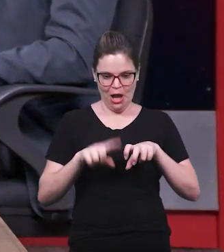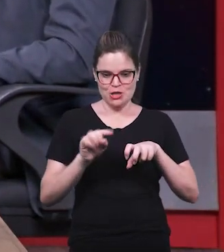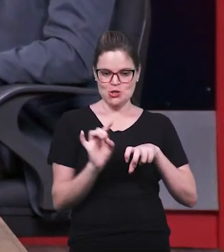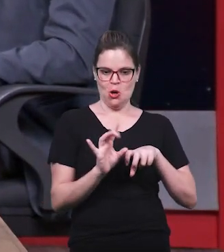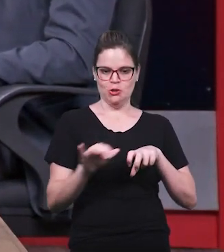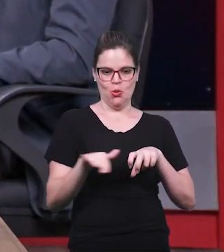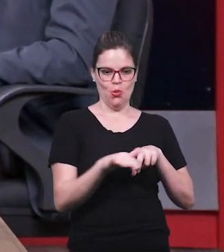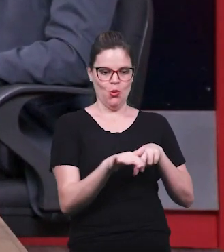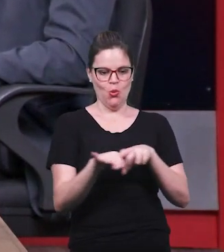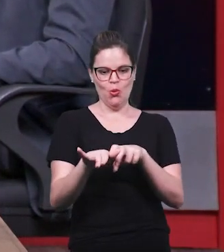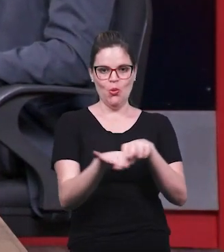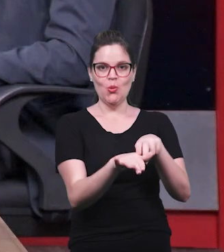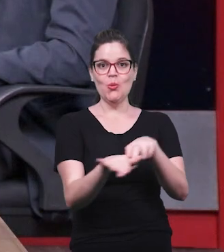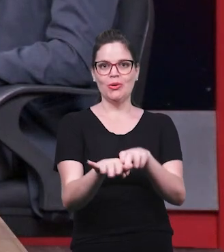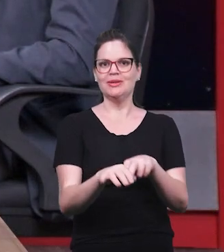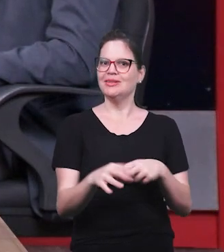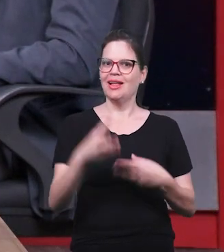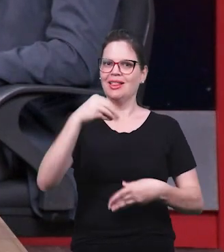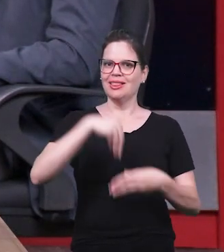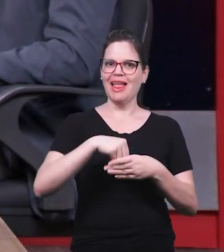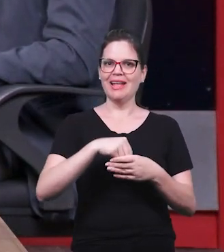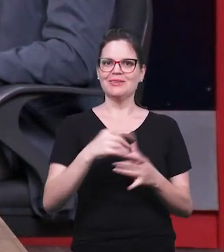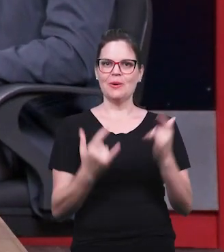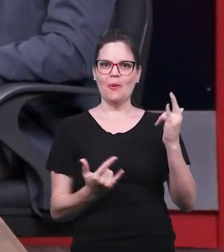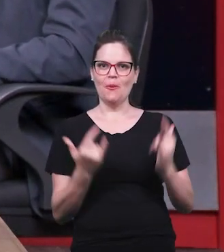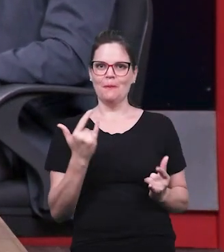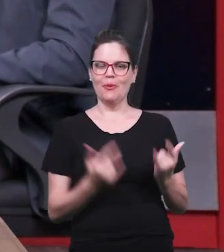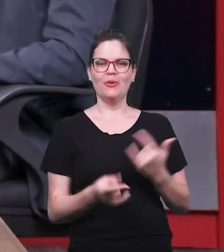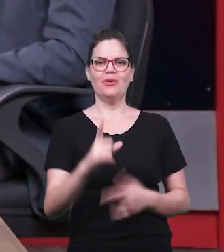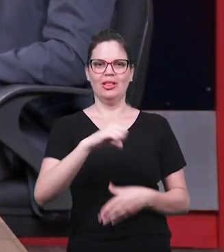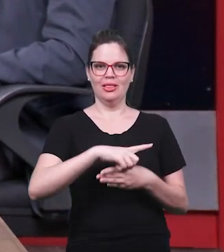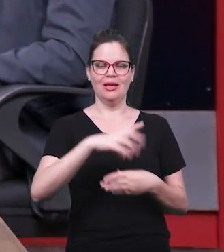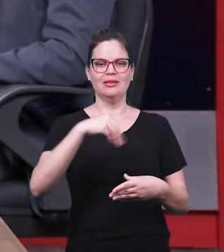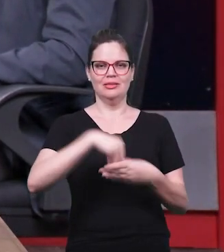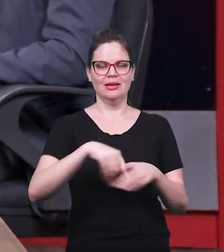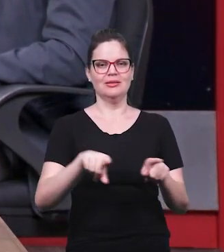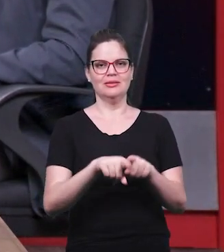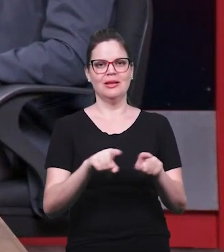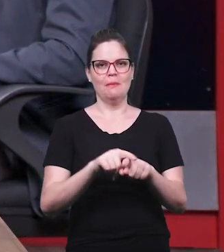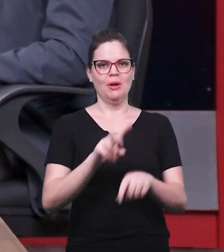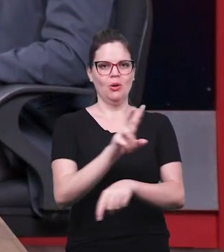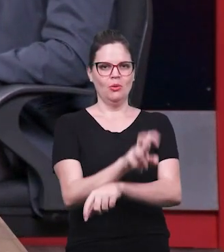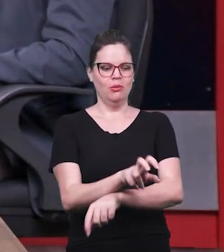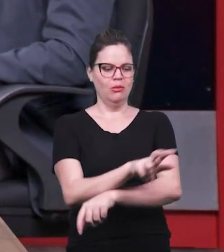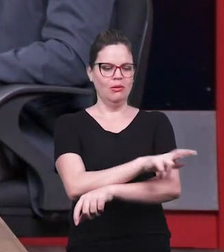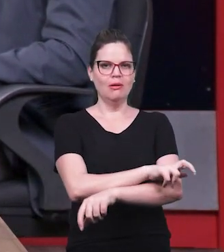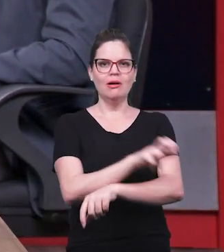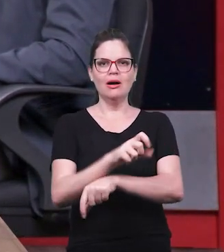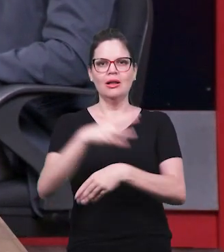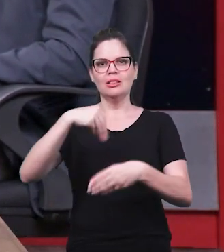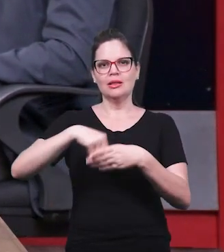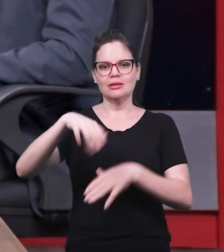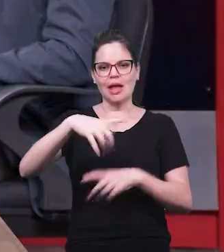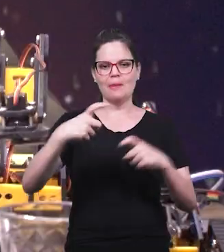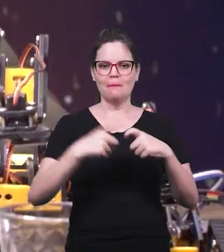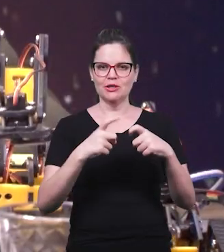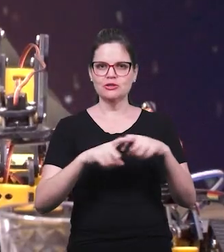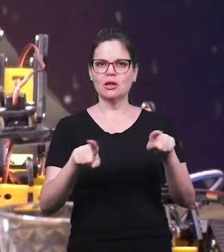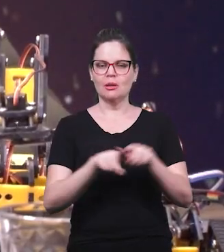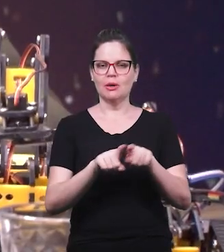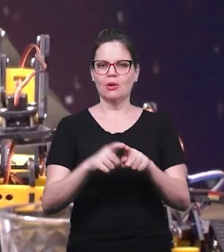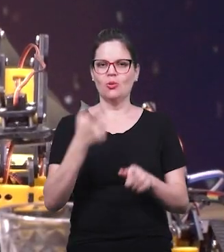né, na nossa vida cotidiana. A gente vai ver dentro da medicina muitas cirurgias feitas através de robôs,